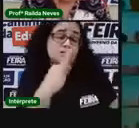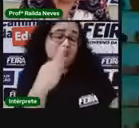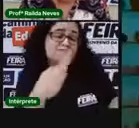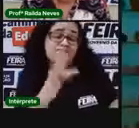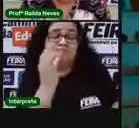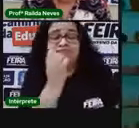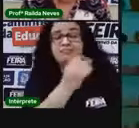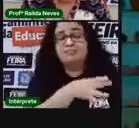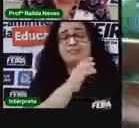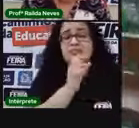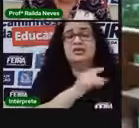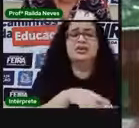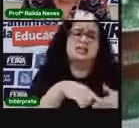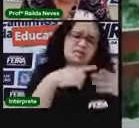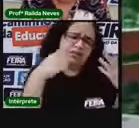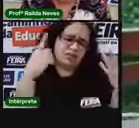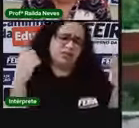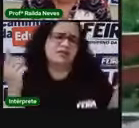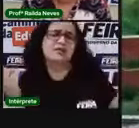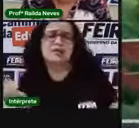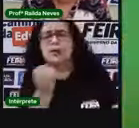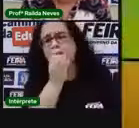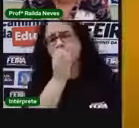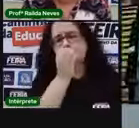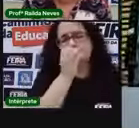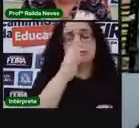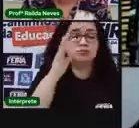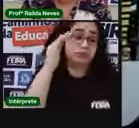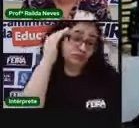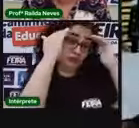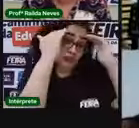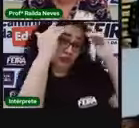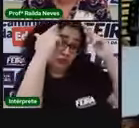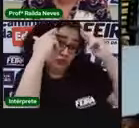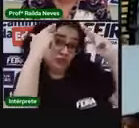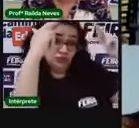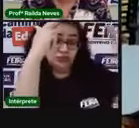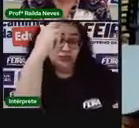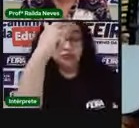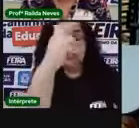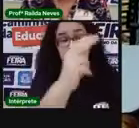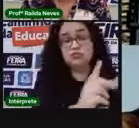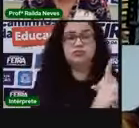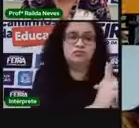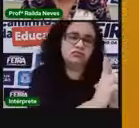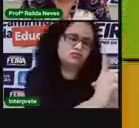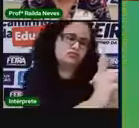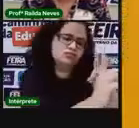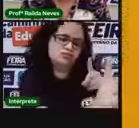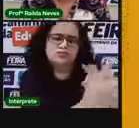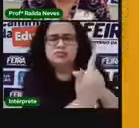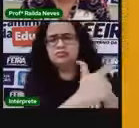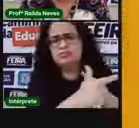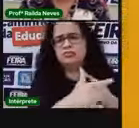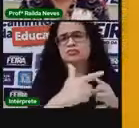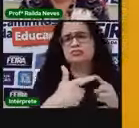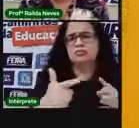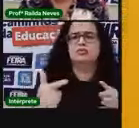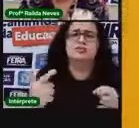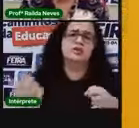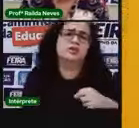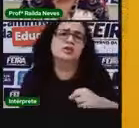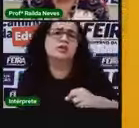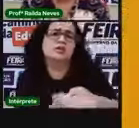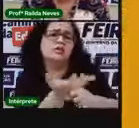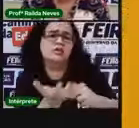que tem jeito. Sentido maior do respeito, a distância não pode afastar. Eu daqui, você de